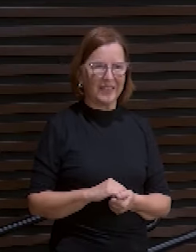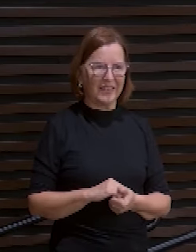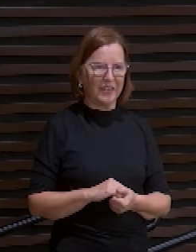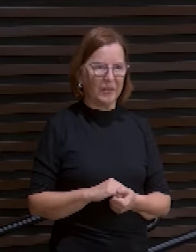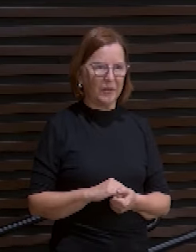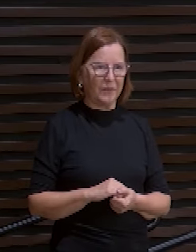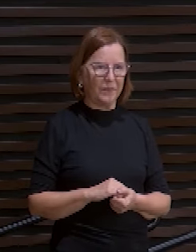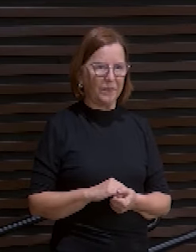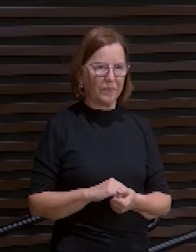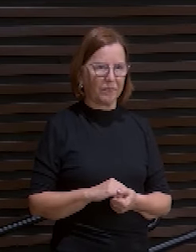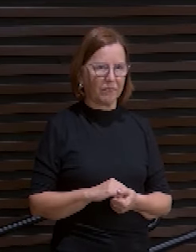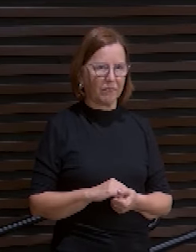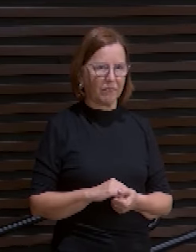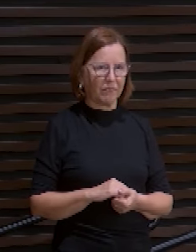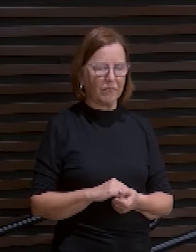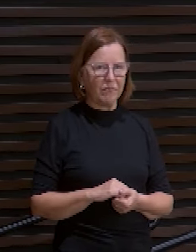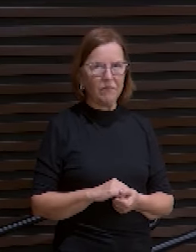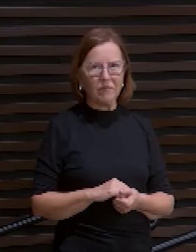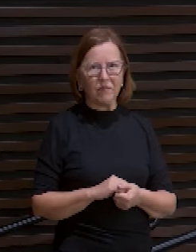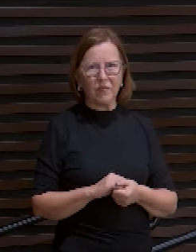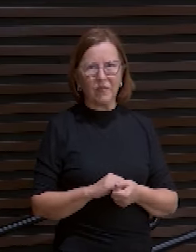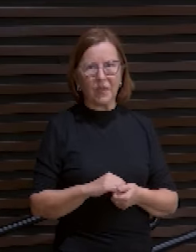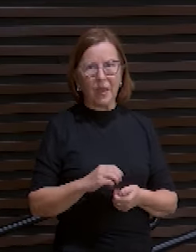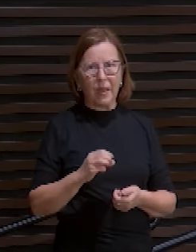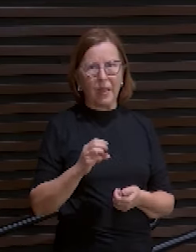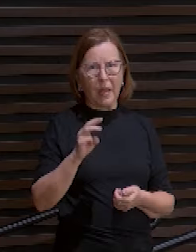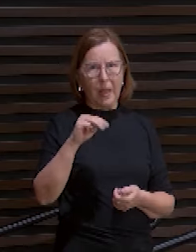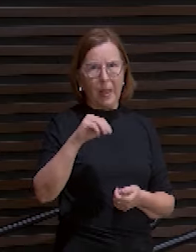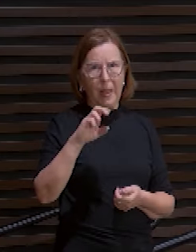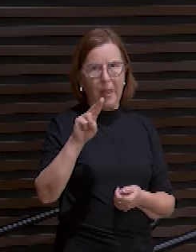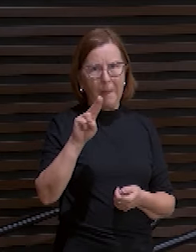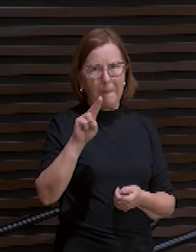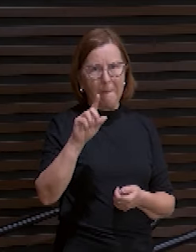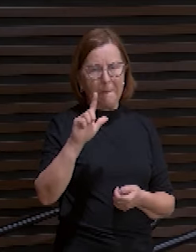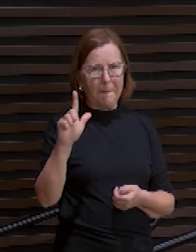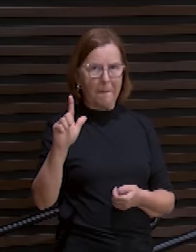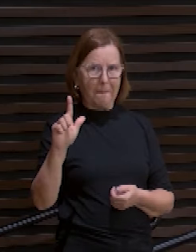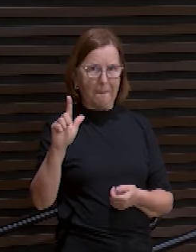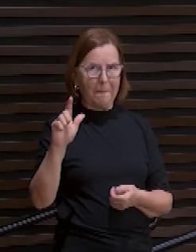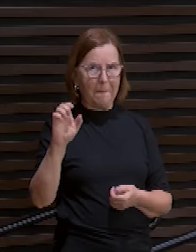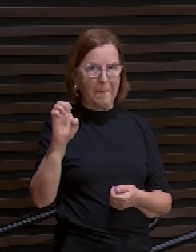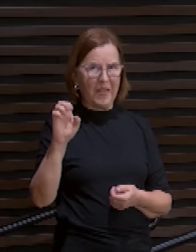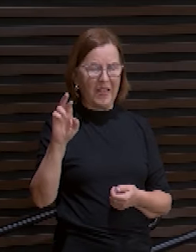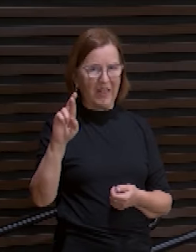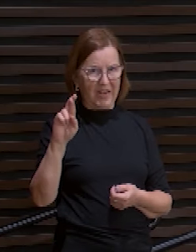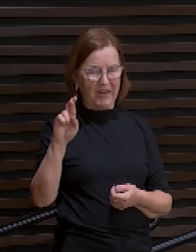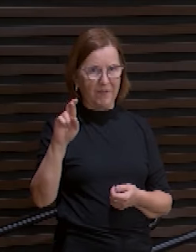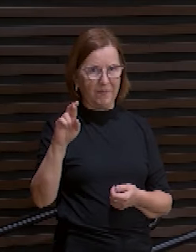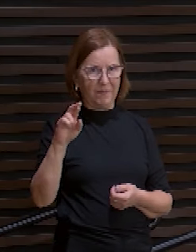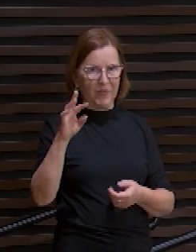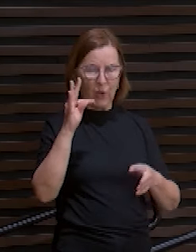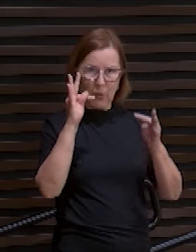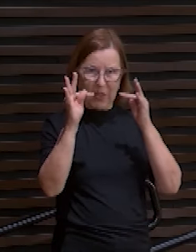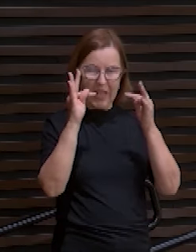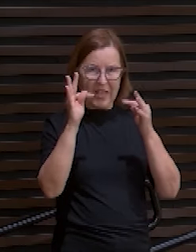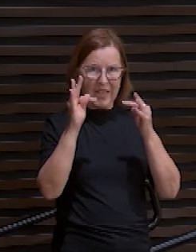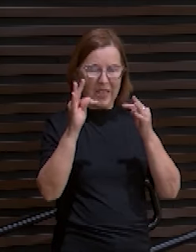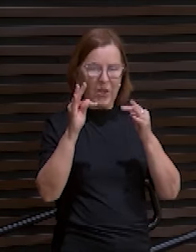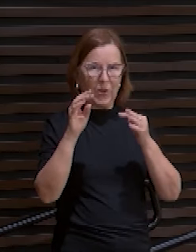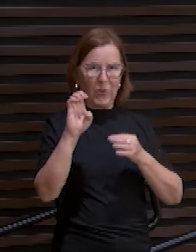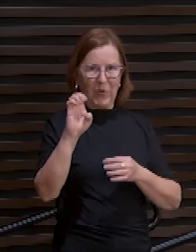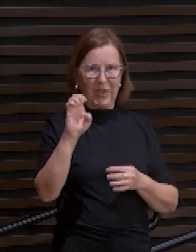Cristo John Mury em seu comentário é um teólogo escocês ele fala